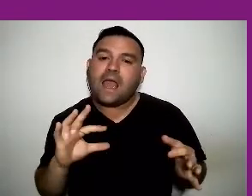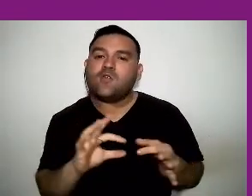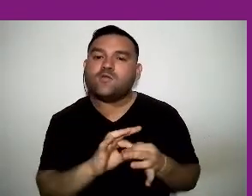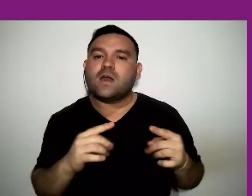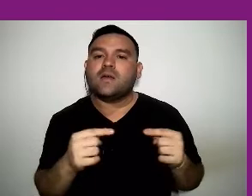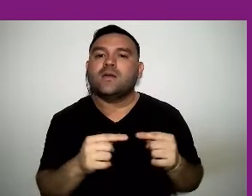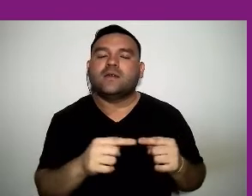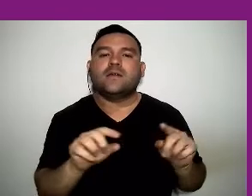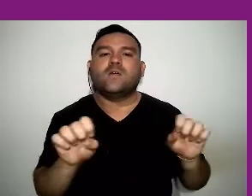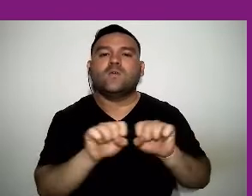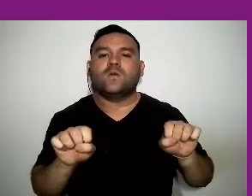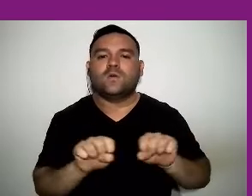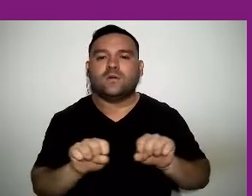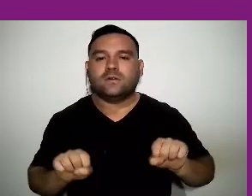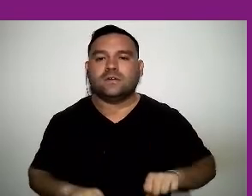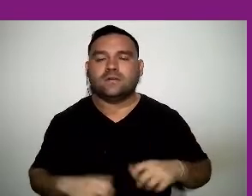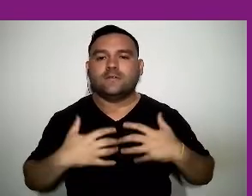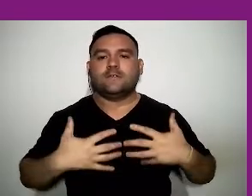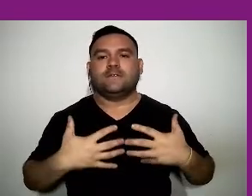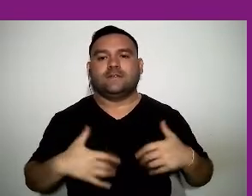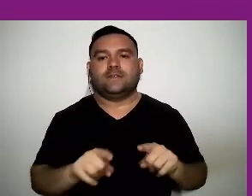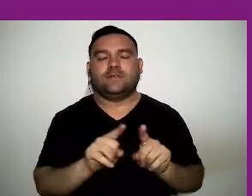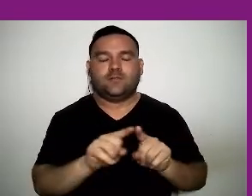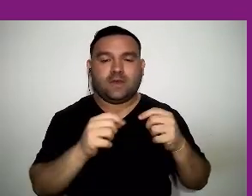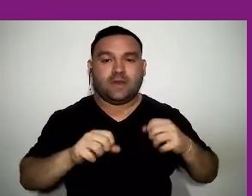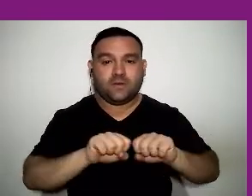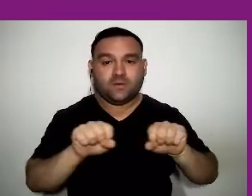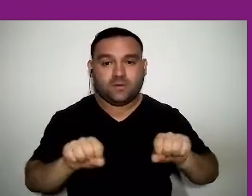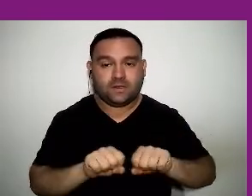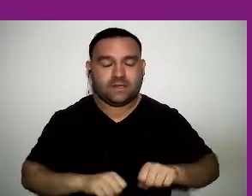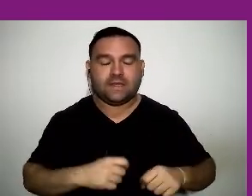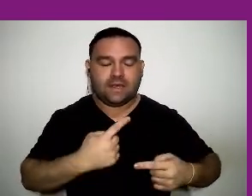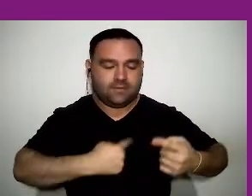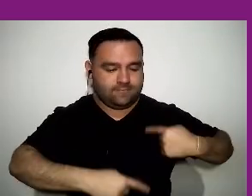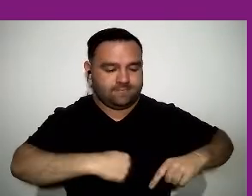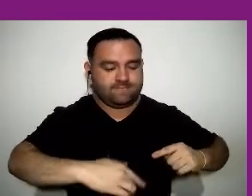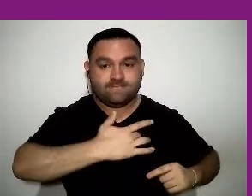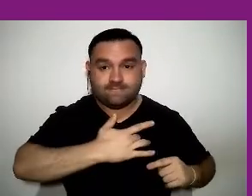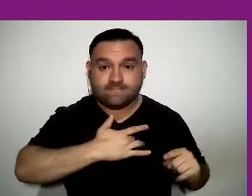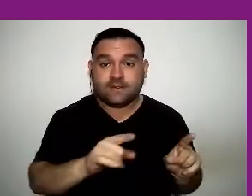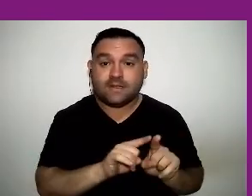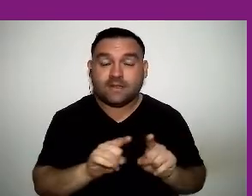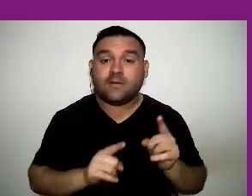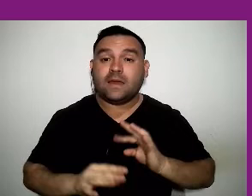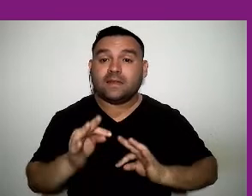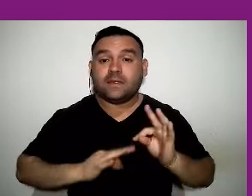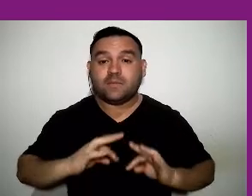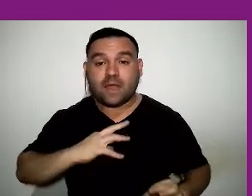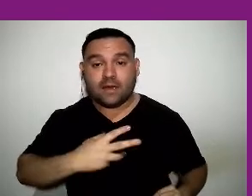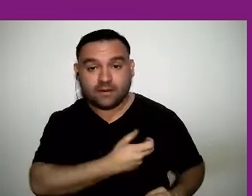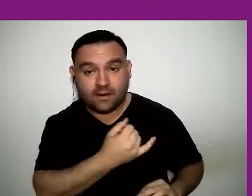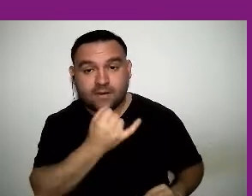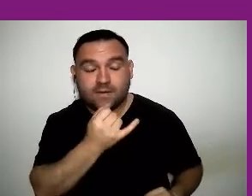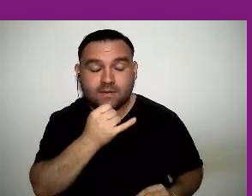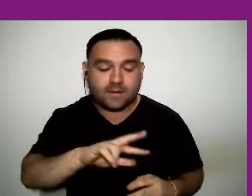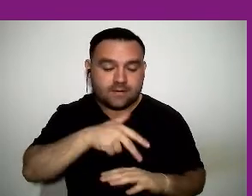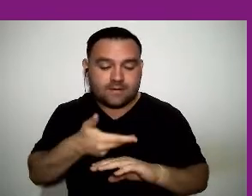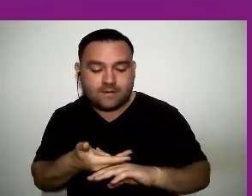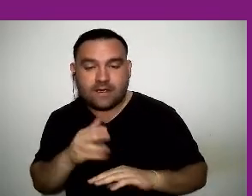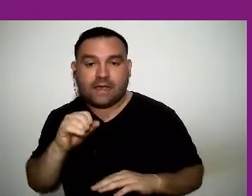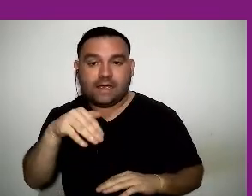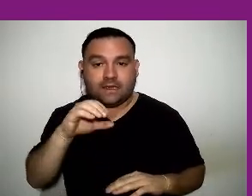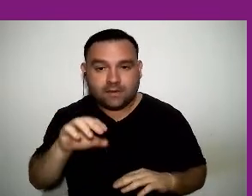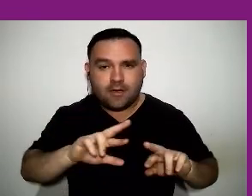correlação entre o sistema respiratório e o sistema cardiovascular. E terapias de resgate, como posição prona,